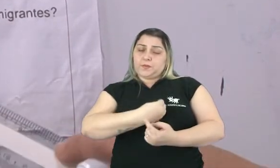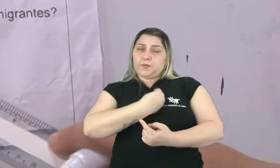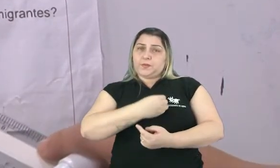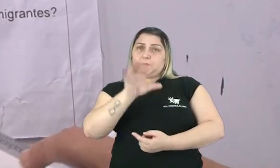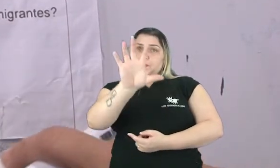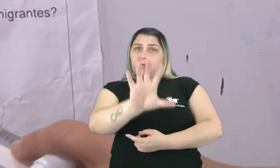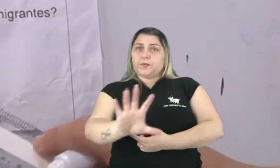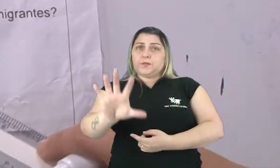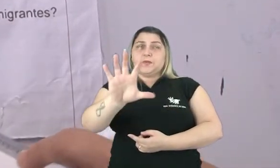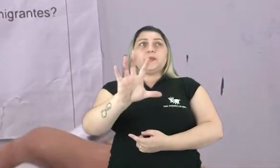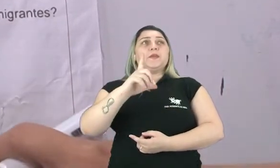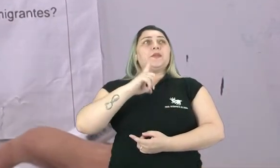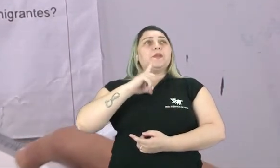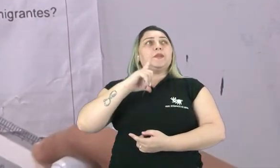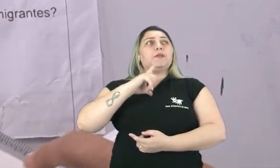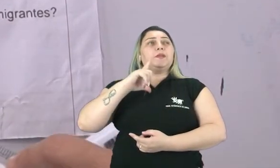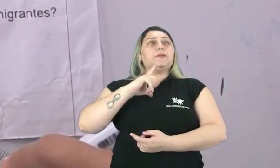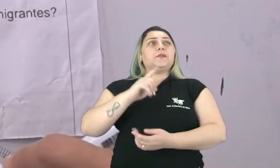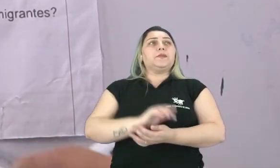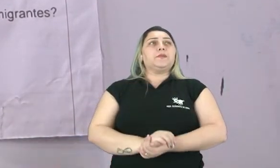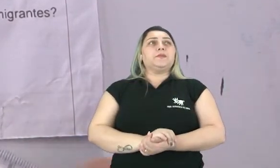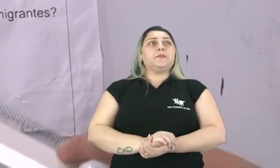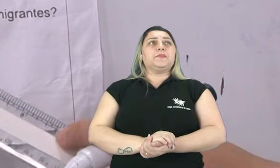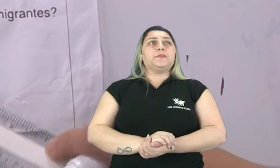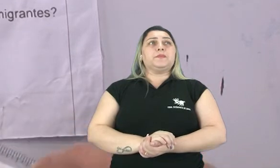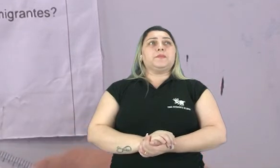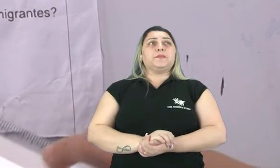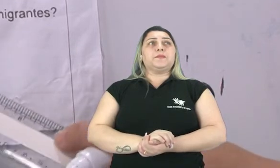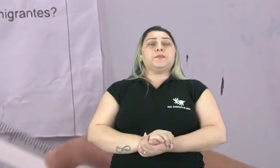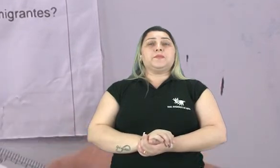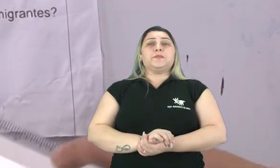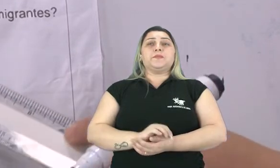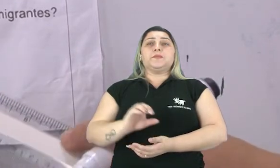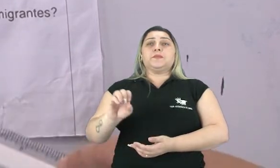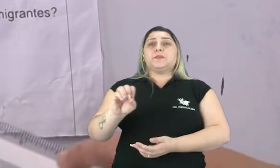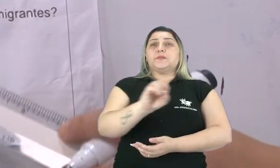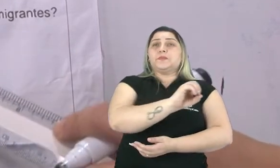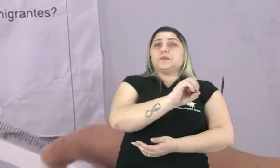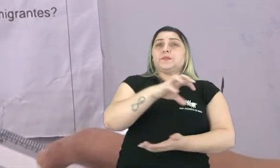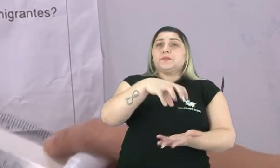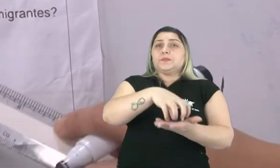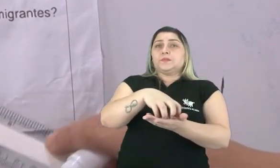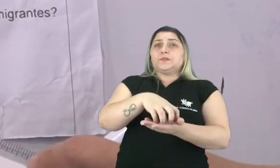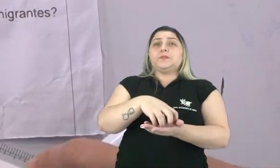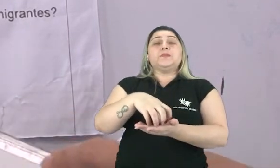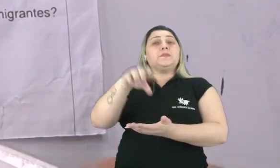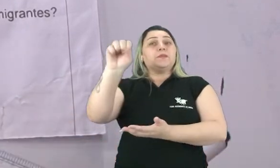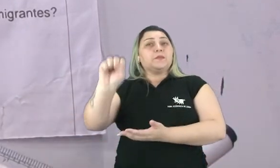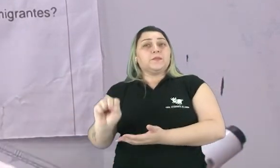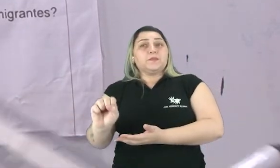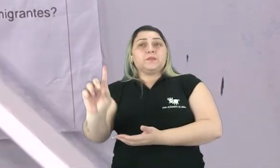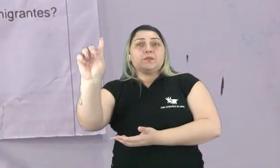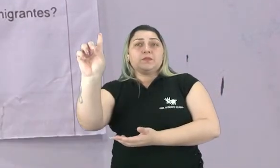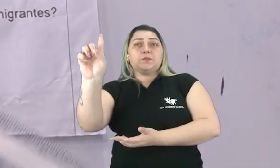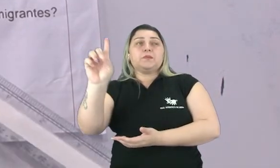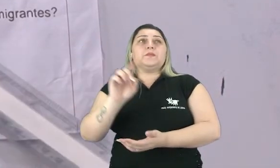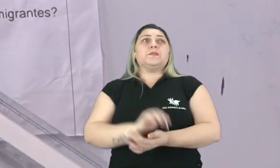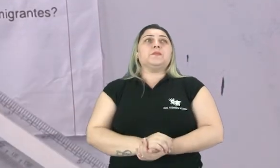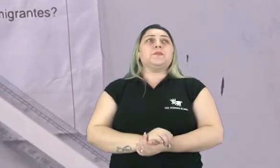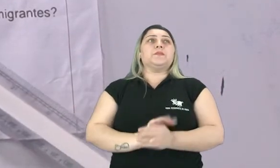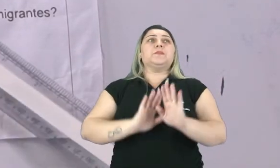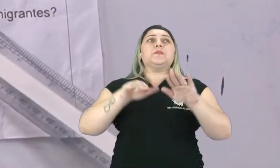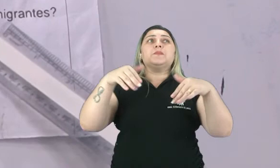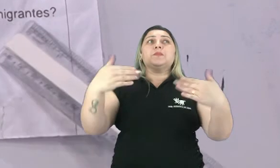ó. Tá indo para a região, ó, centro-oeste, aí aqui para a região sudeste, ó. Então,